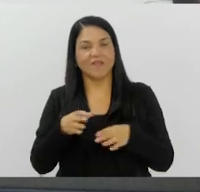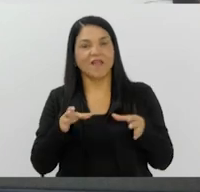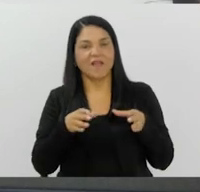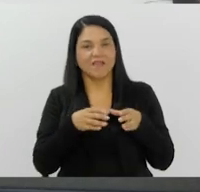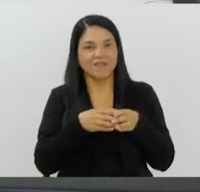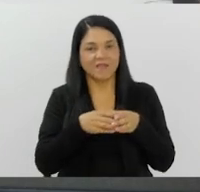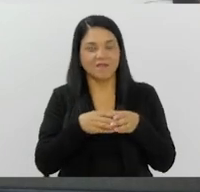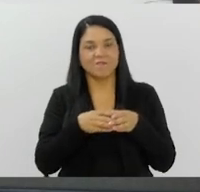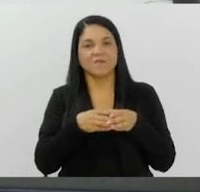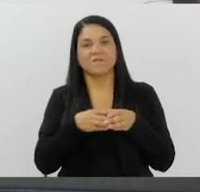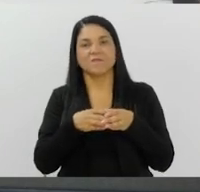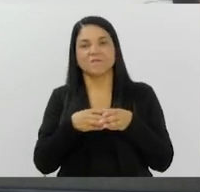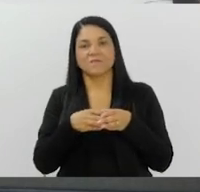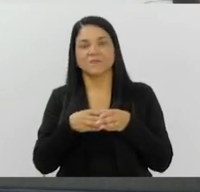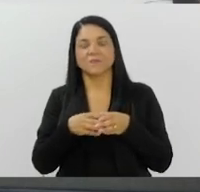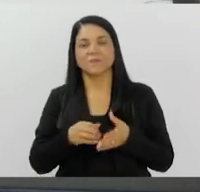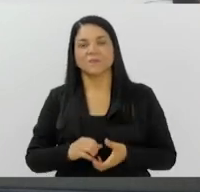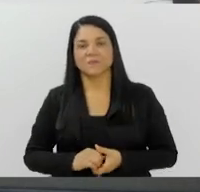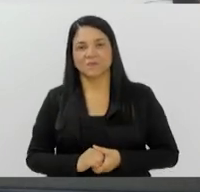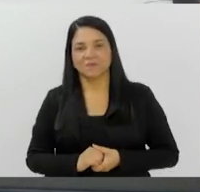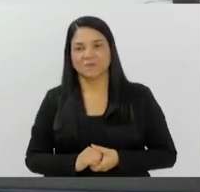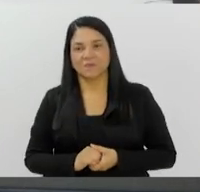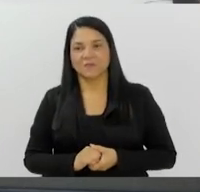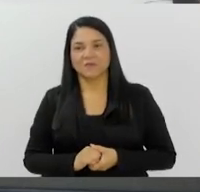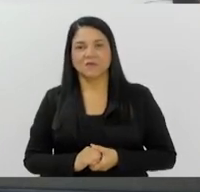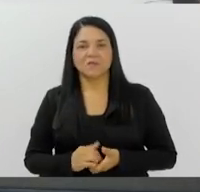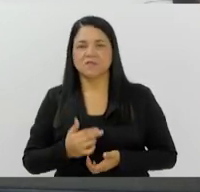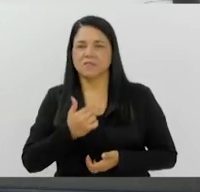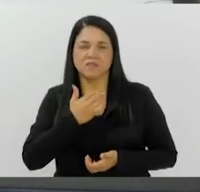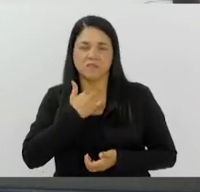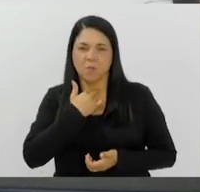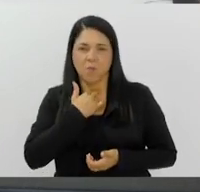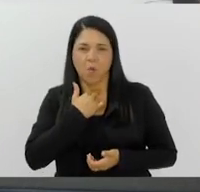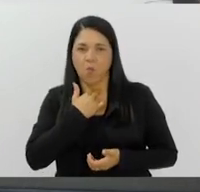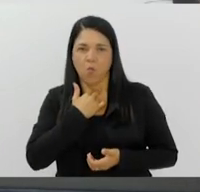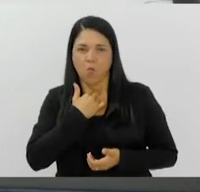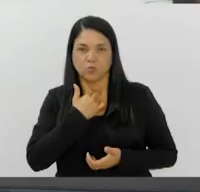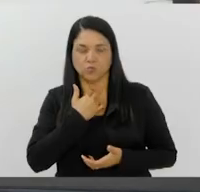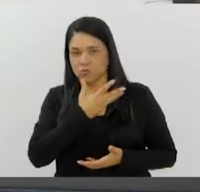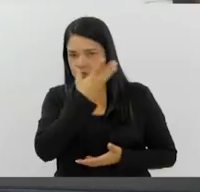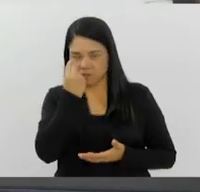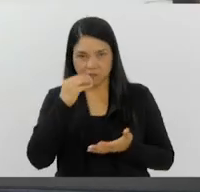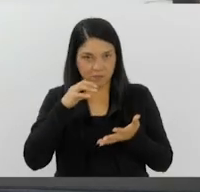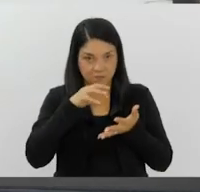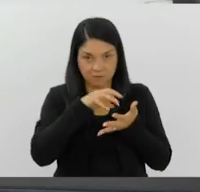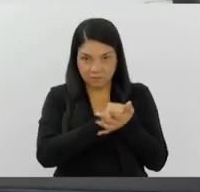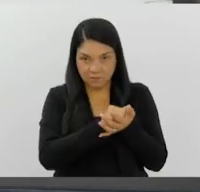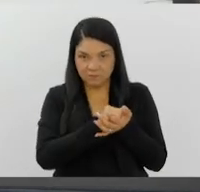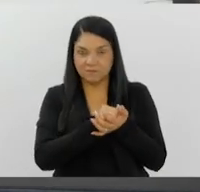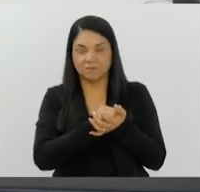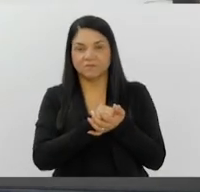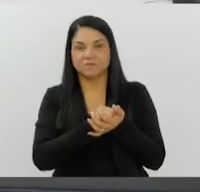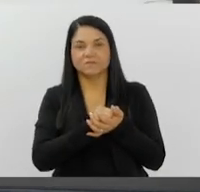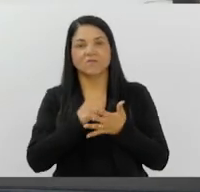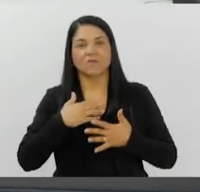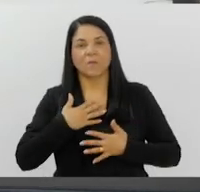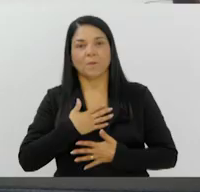para enfim não posso deixar de deixar de registrado aqui que é um grande